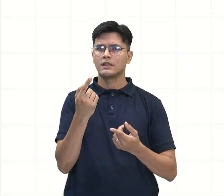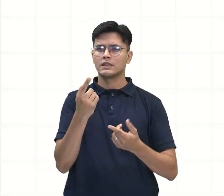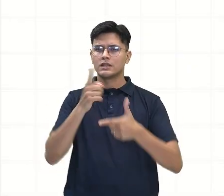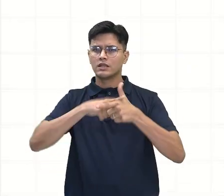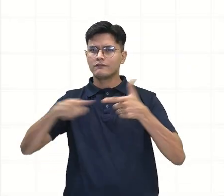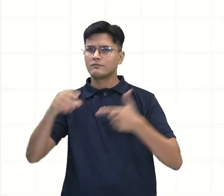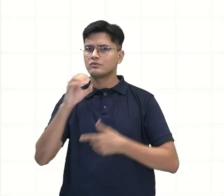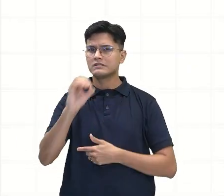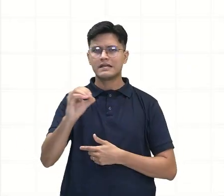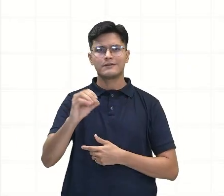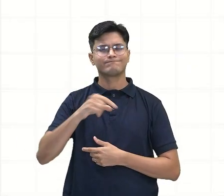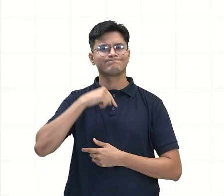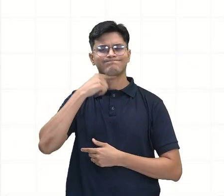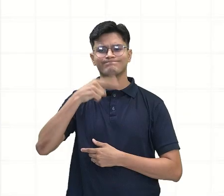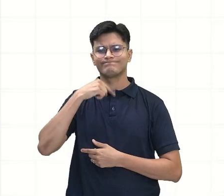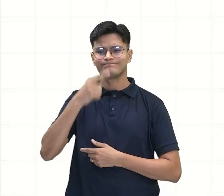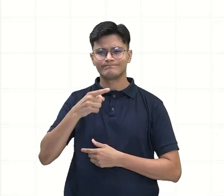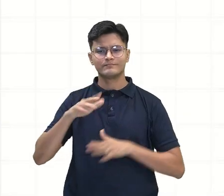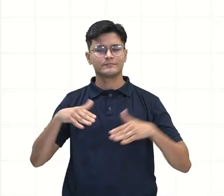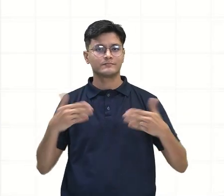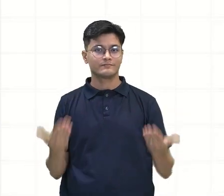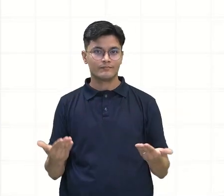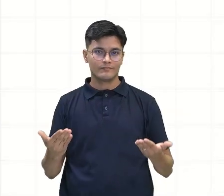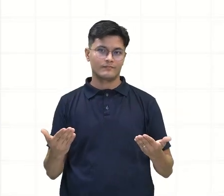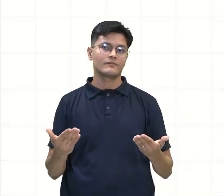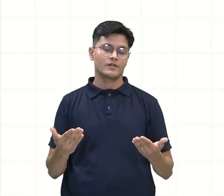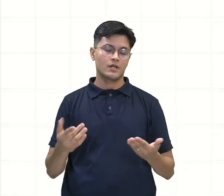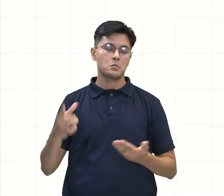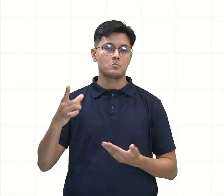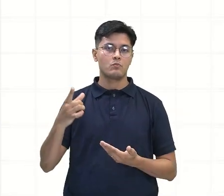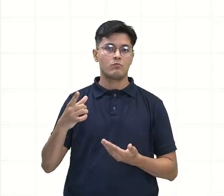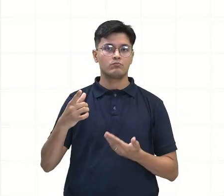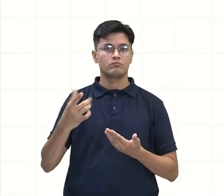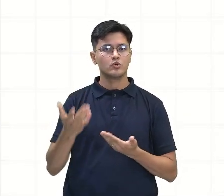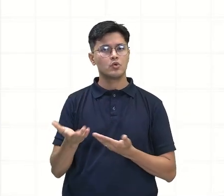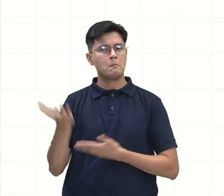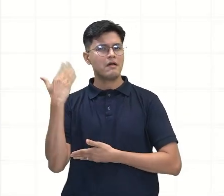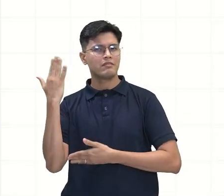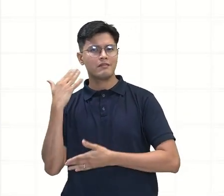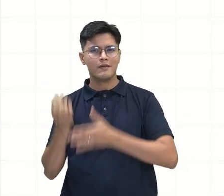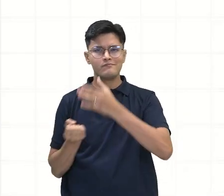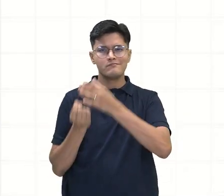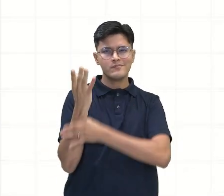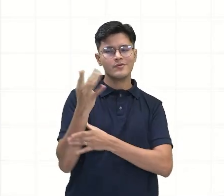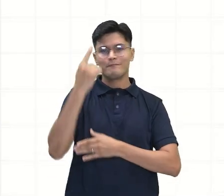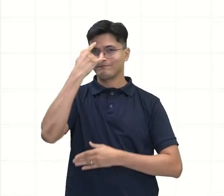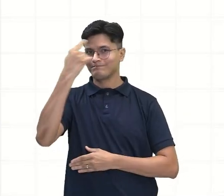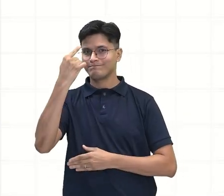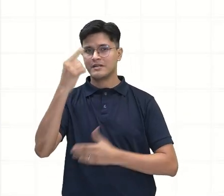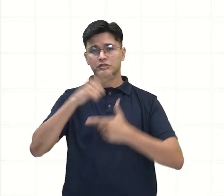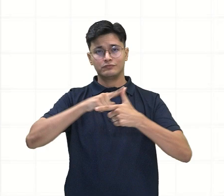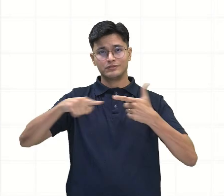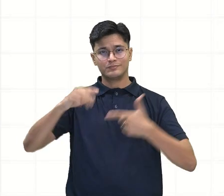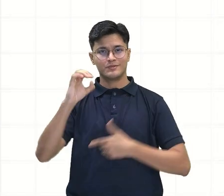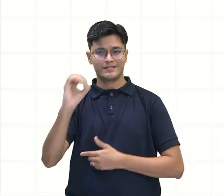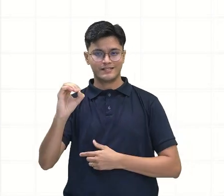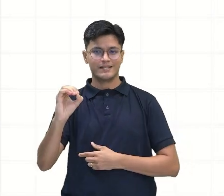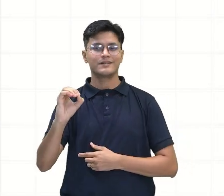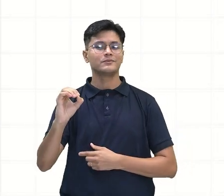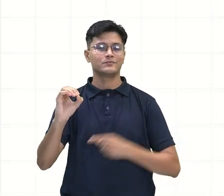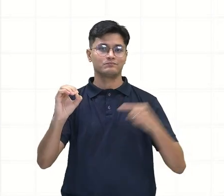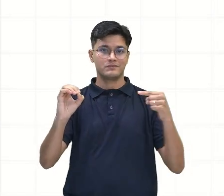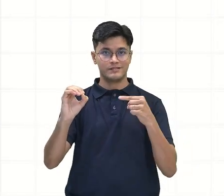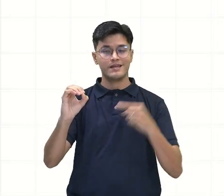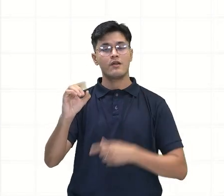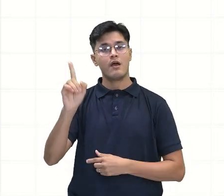Logo, quando criaram essa ideia de dividir por 0, né? Como eu falei, o 0, ele é um dos